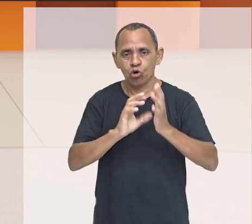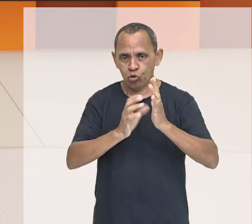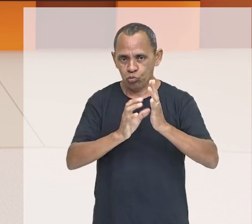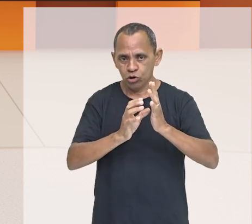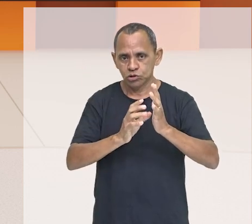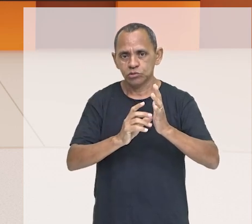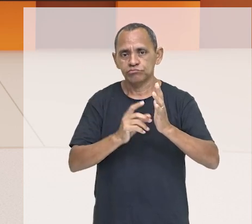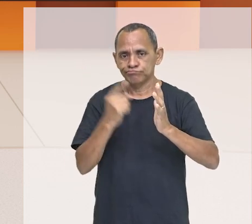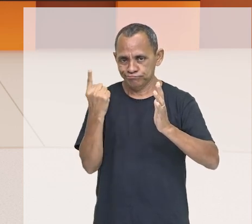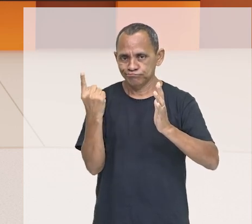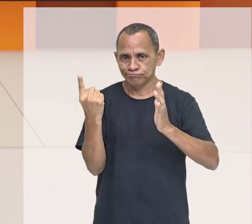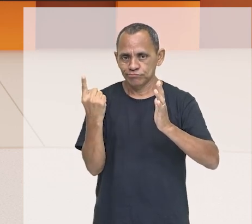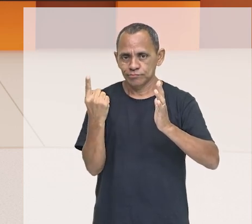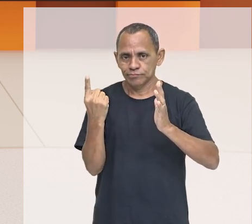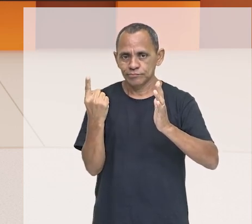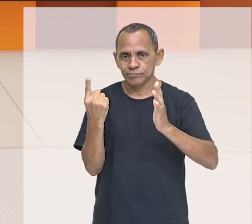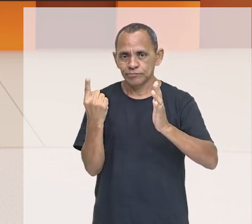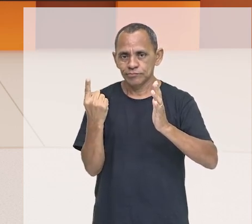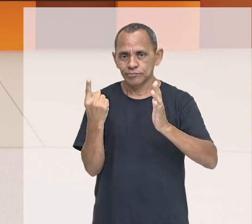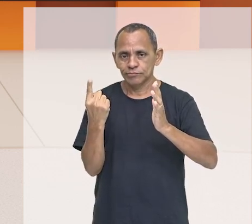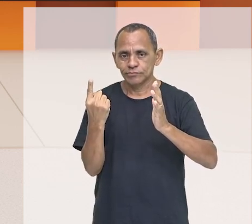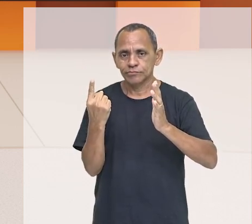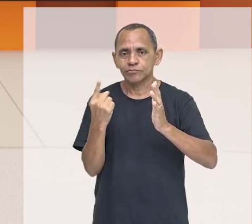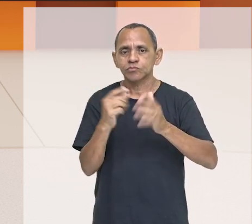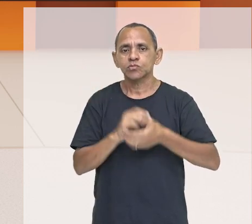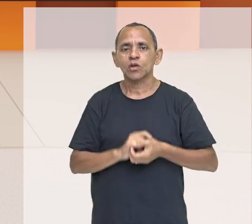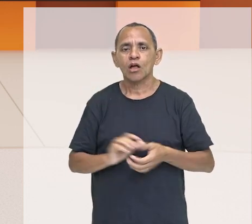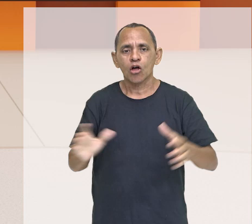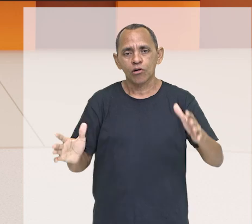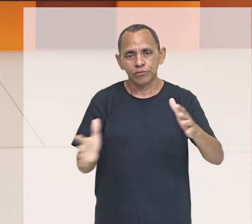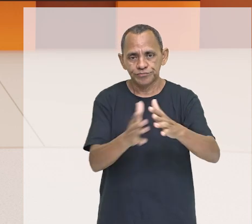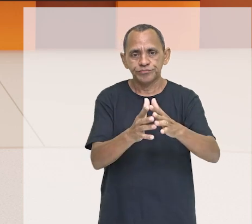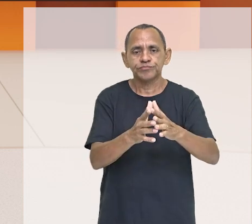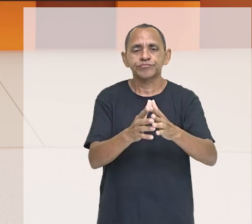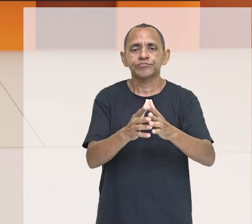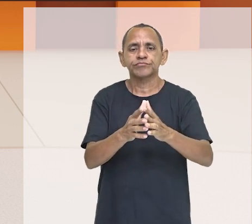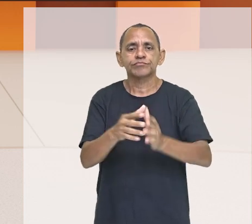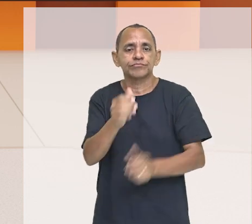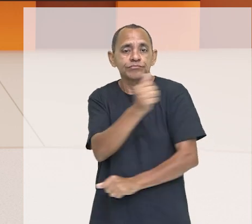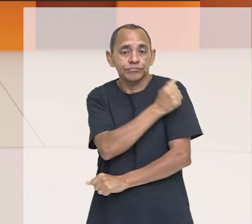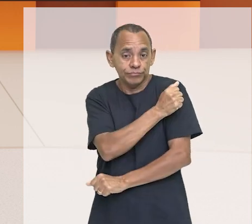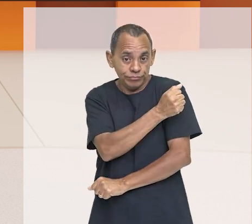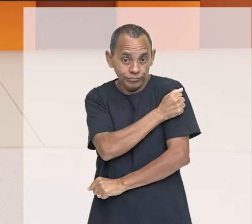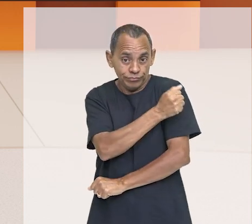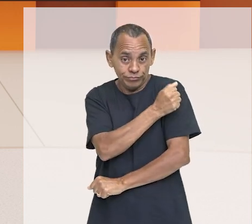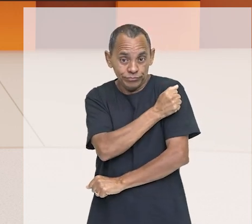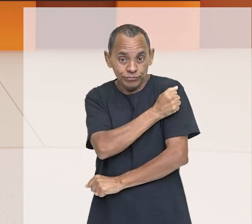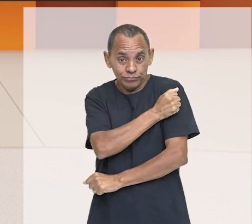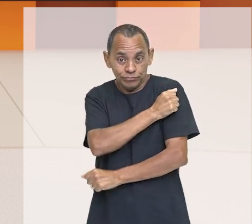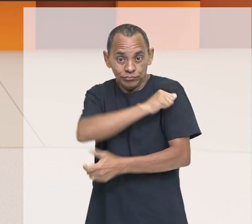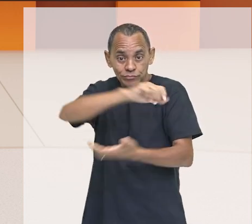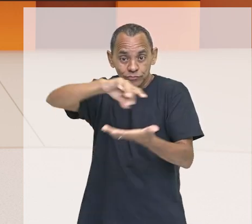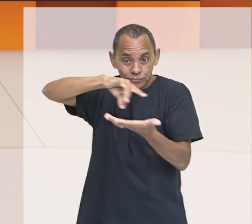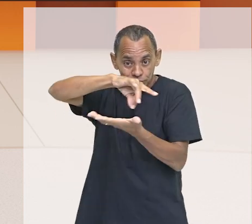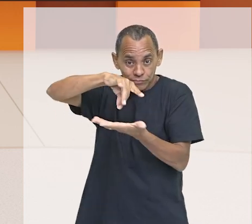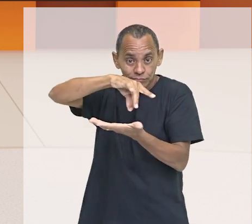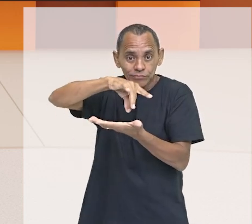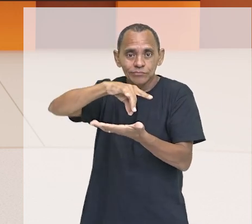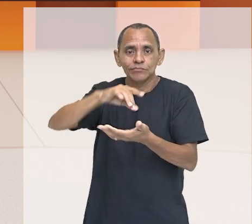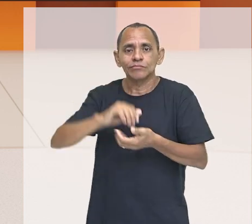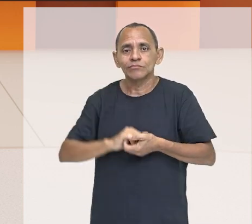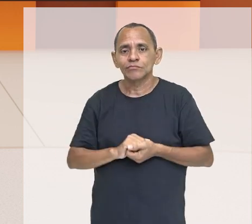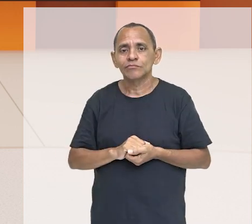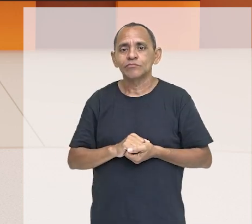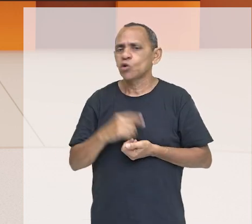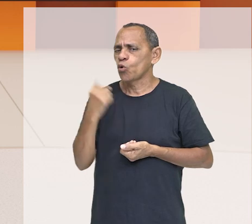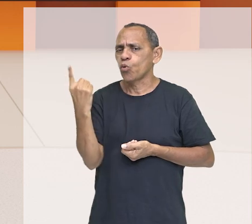só partido, não é isso? Aqui nós temos, por exemplo, o Partido dos Estudantes do CEMEAN. Veja, são fictícios partidos que nós criamos aqui, né?